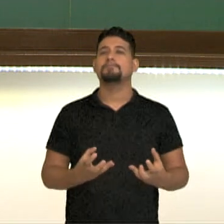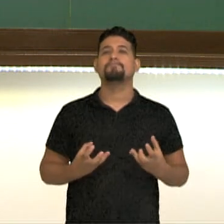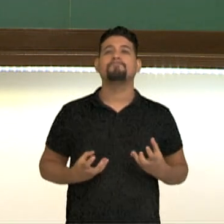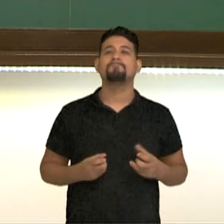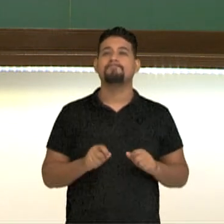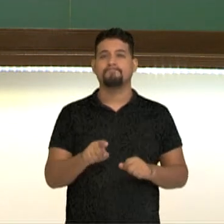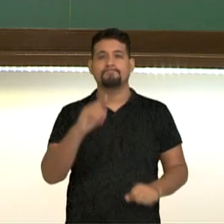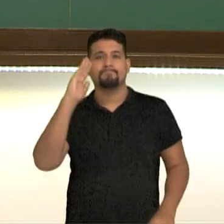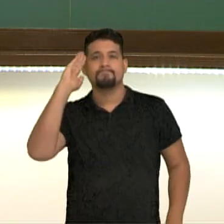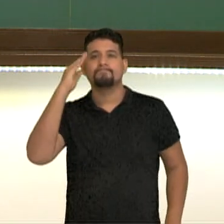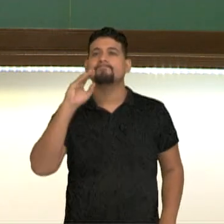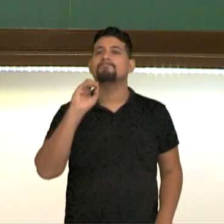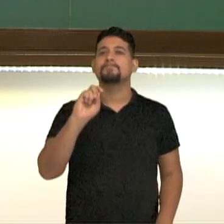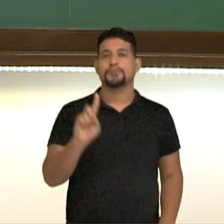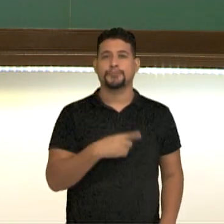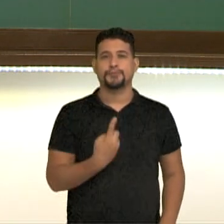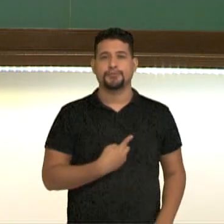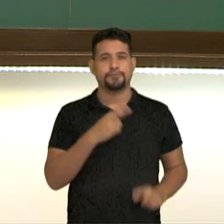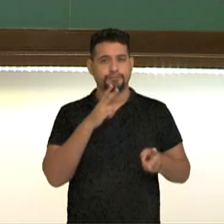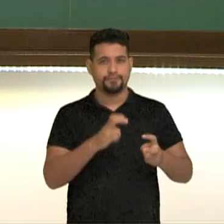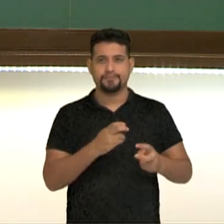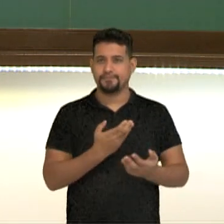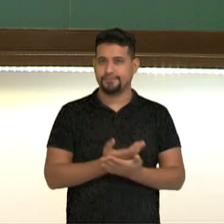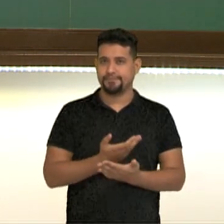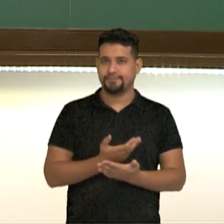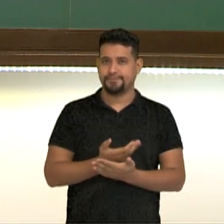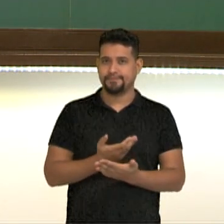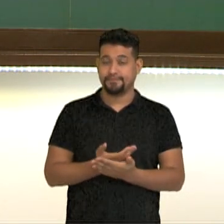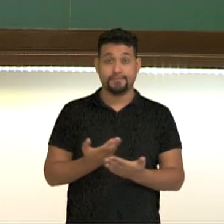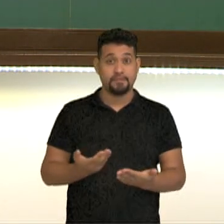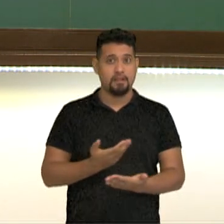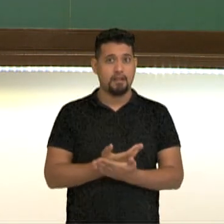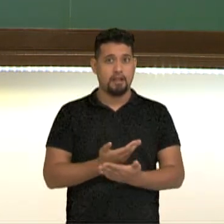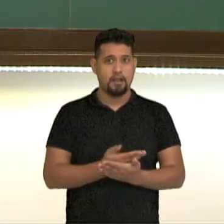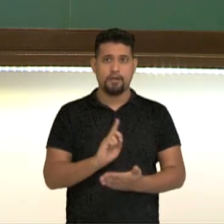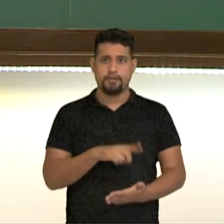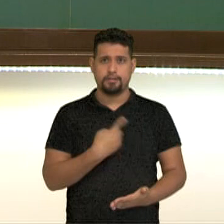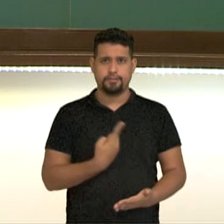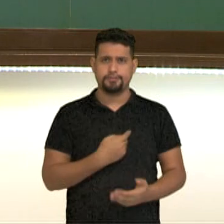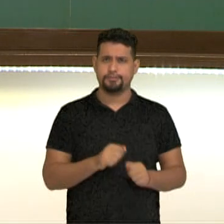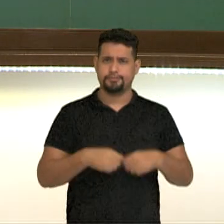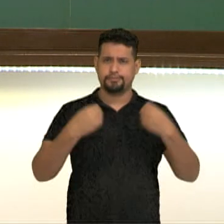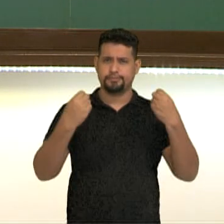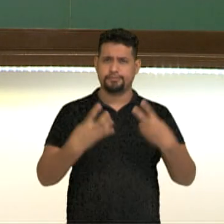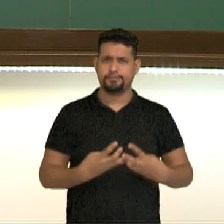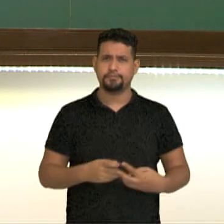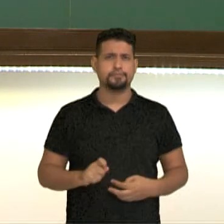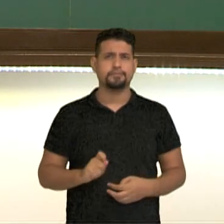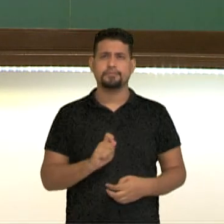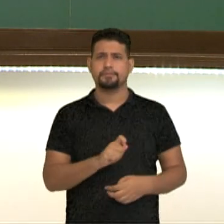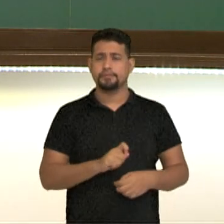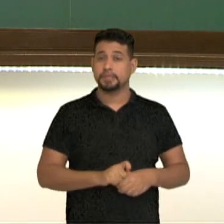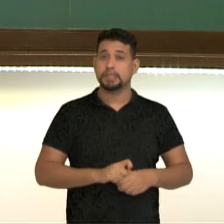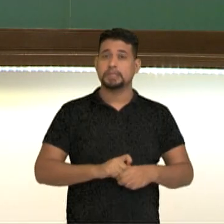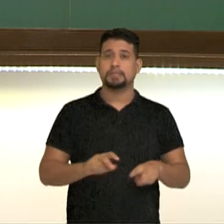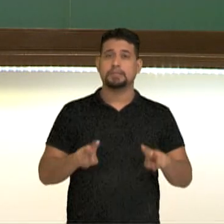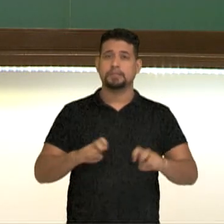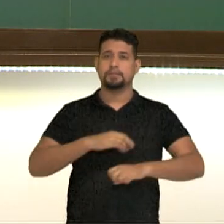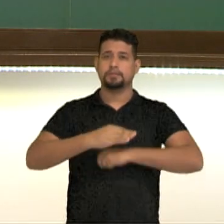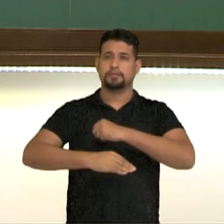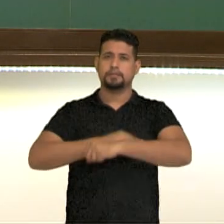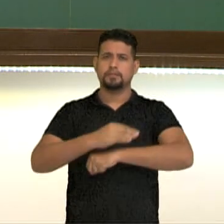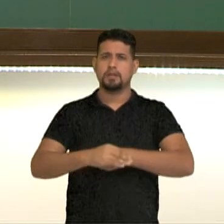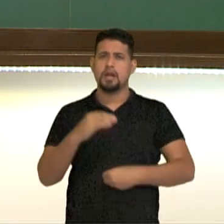você entenda o que nós vimos nessa aula. Nessa aula, nós falamos sobre isolantes